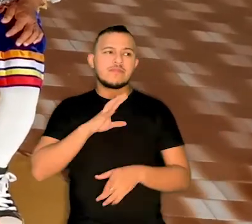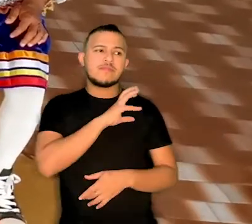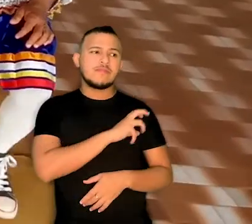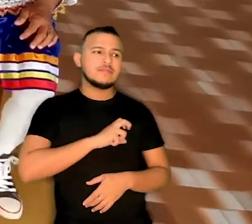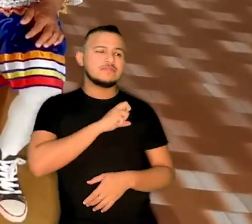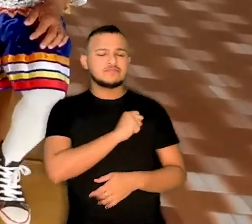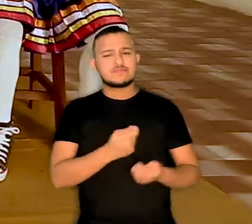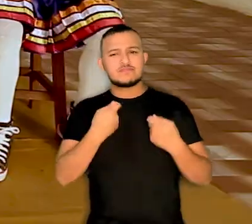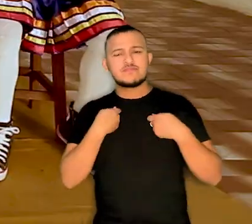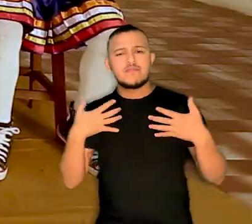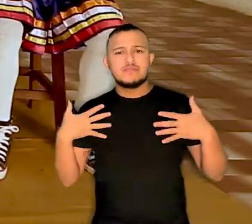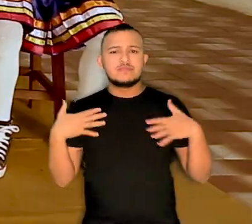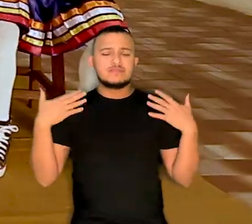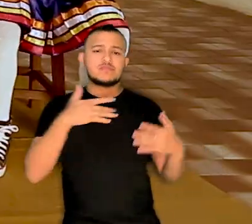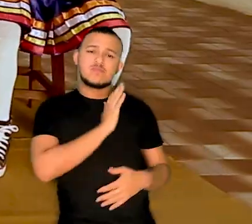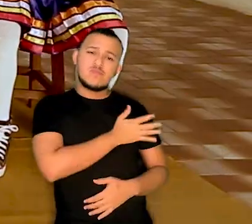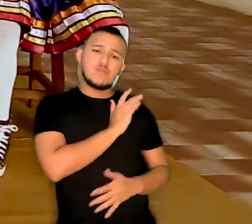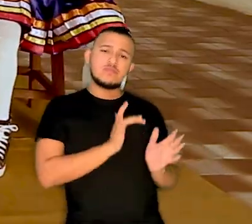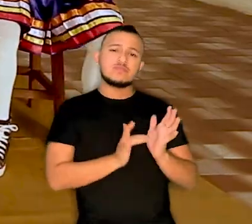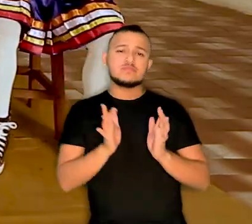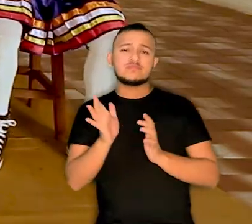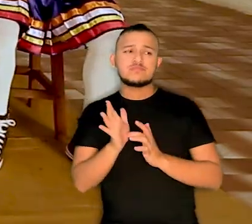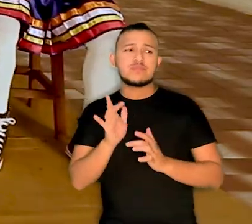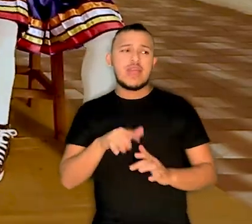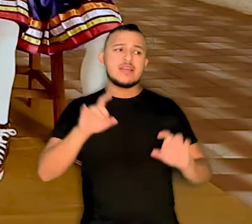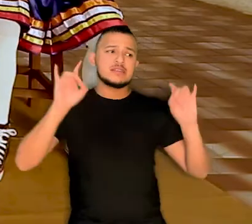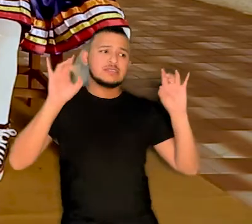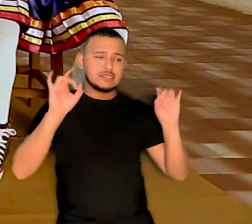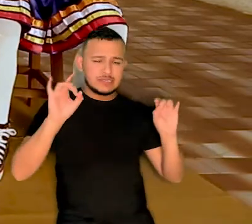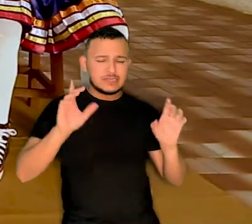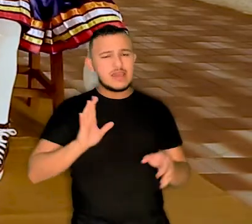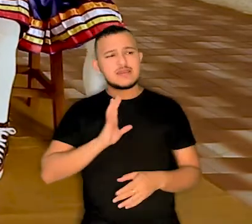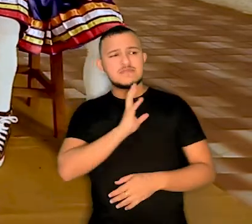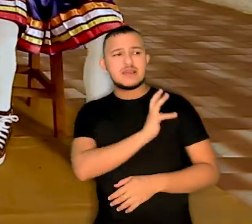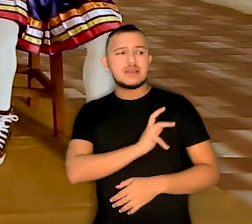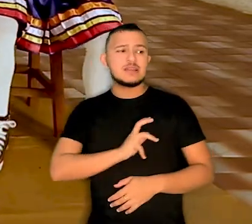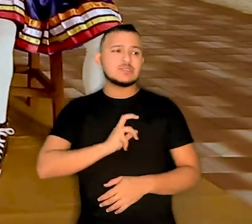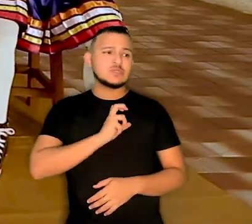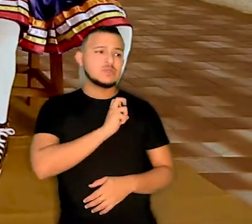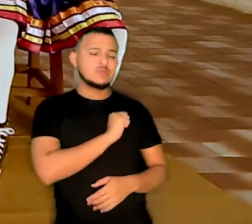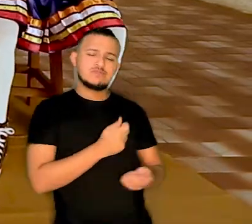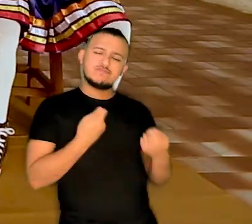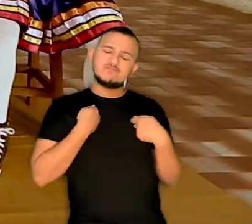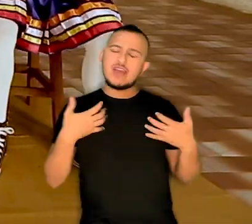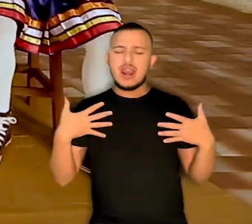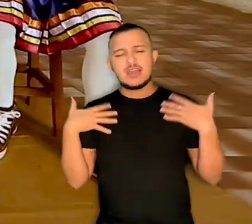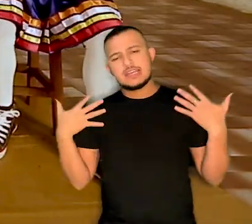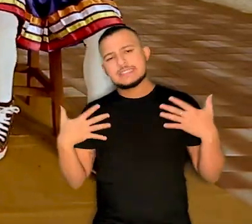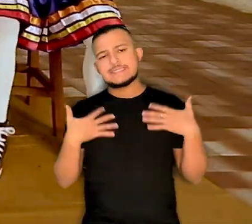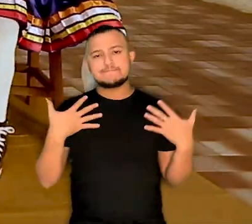alegria. O coração de Jesus, ele é sagrado. E é amado e nos dá